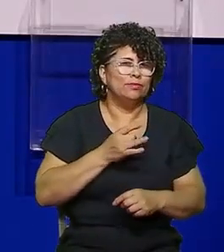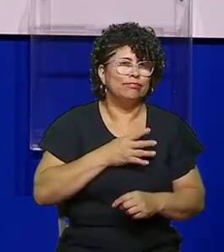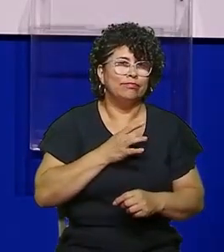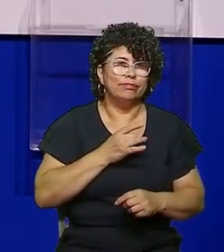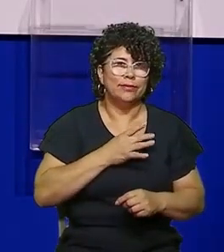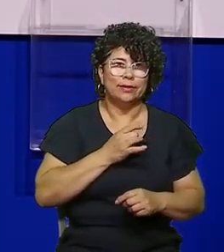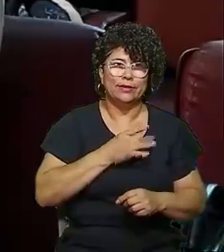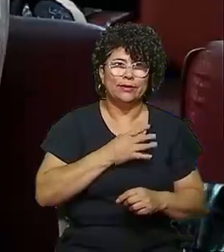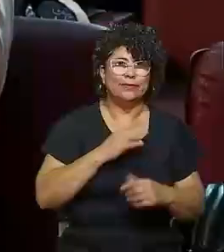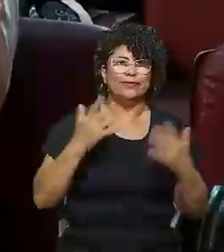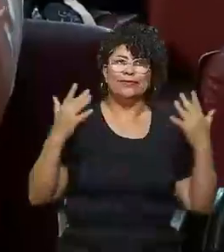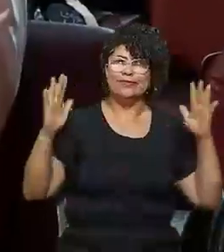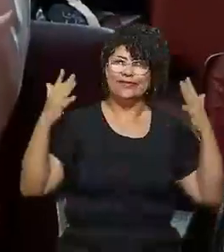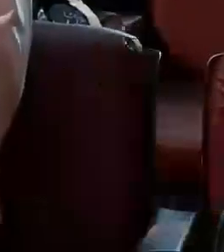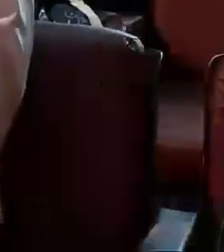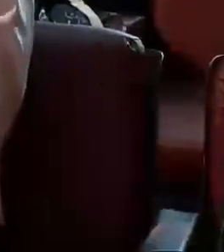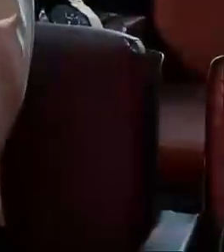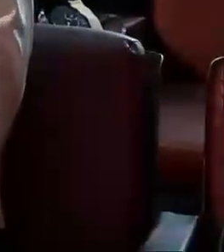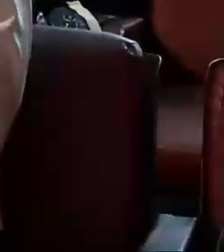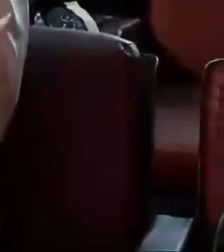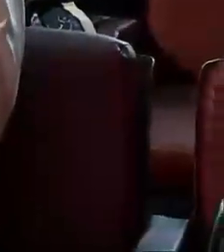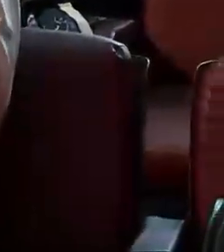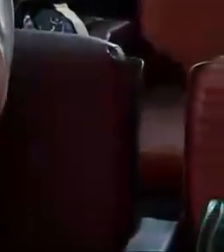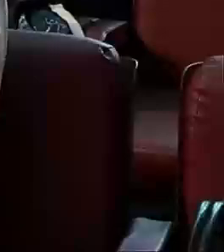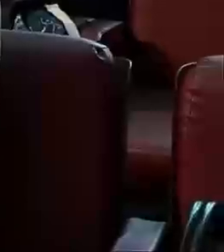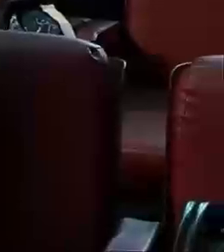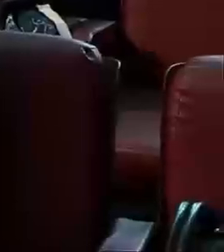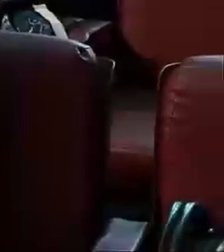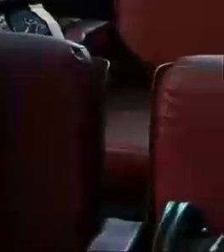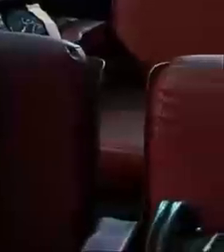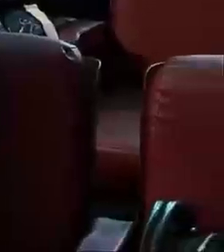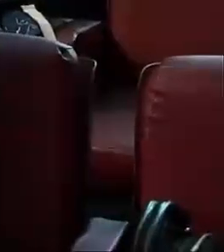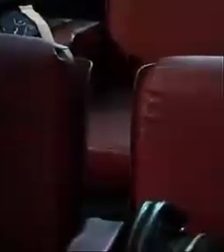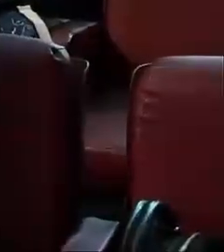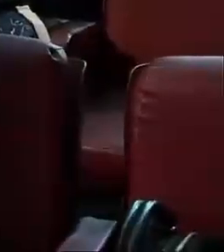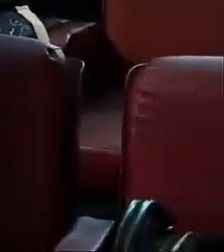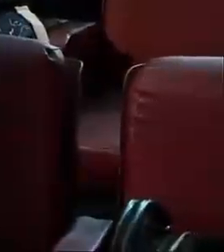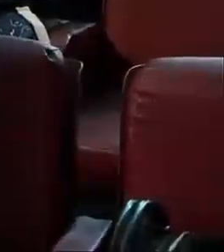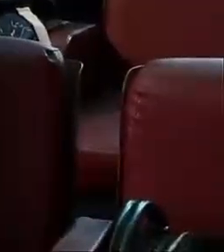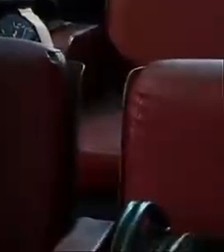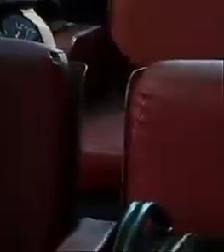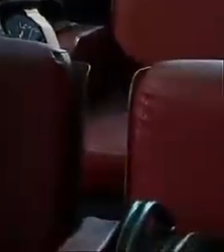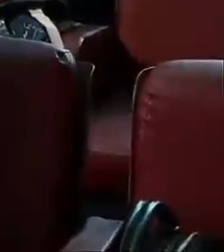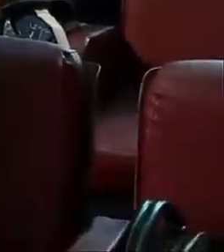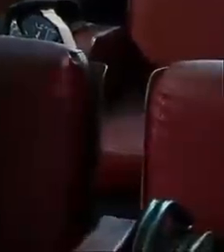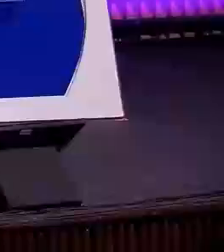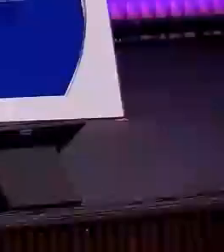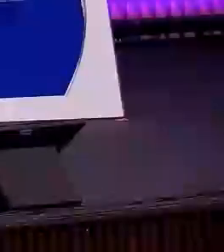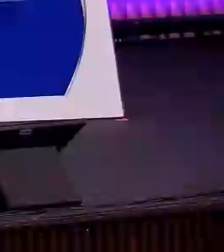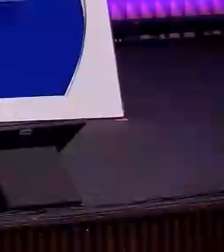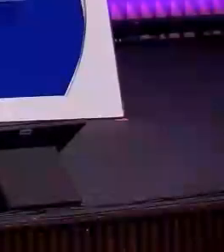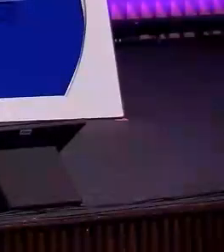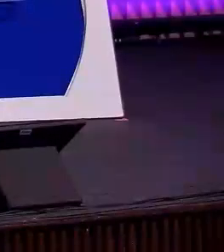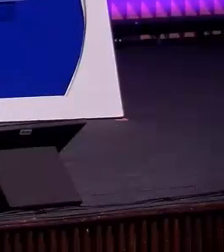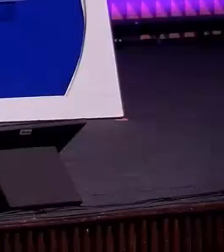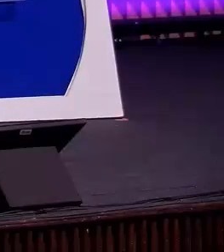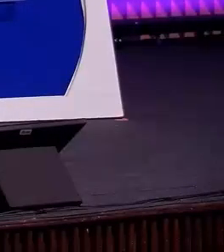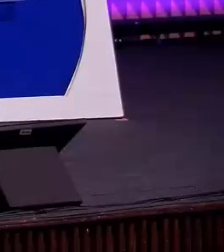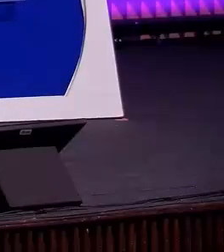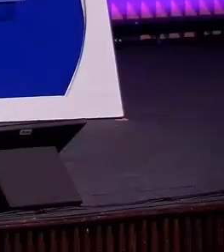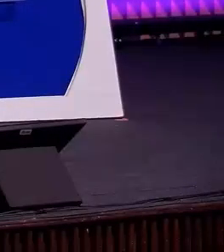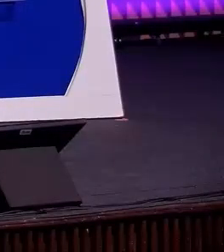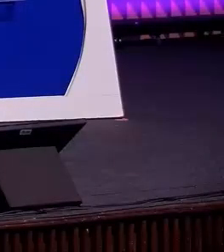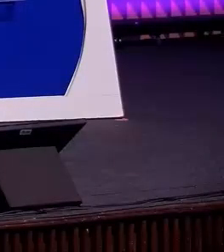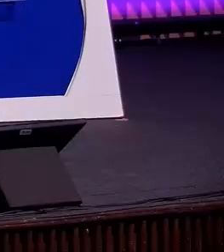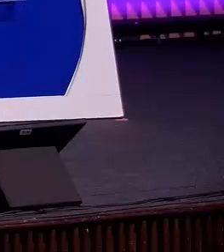Que atual, né? Que coisa atualíssima. A gente vê o medo na televisão, na internet, nas